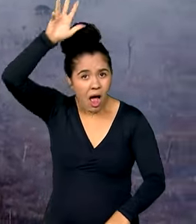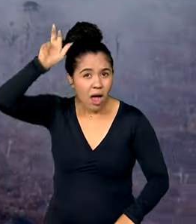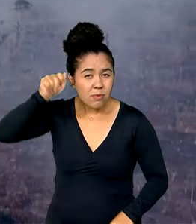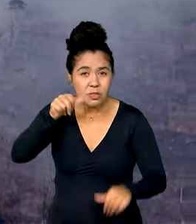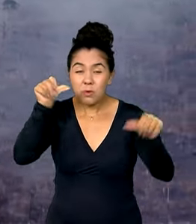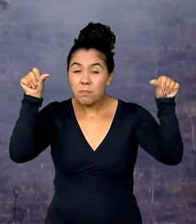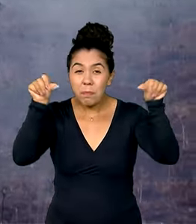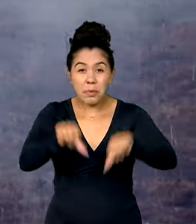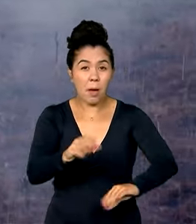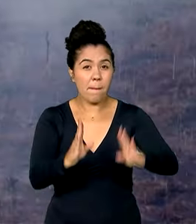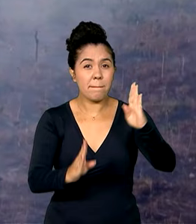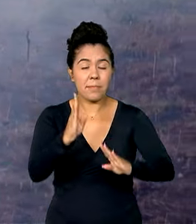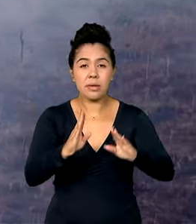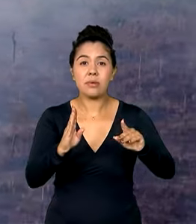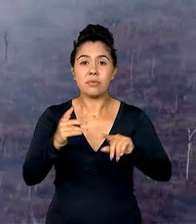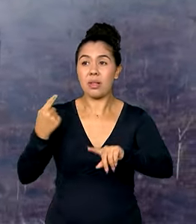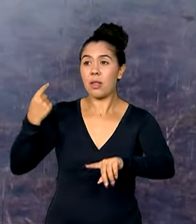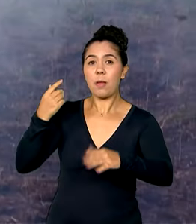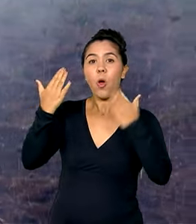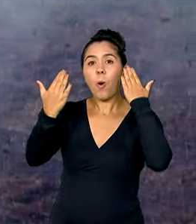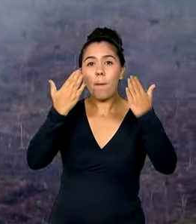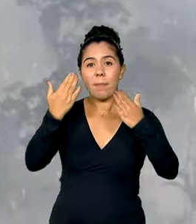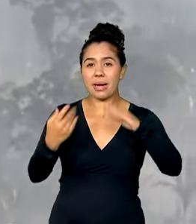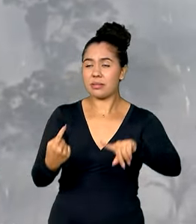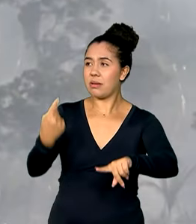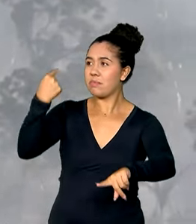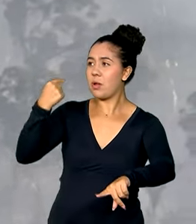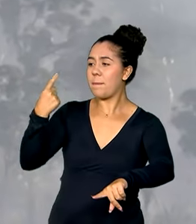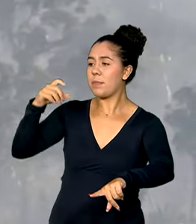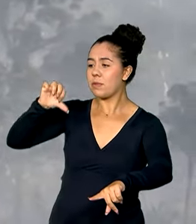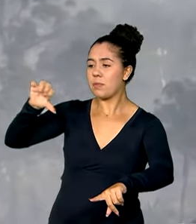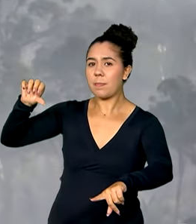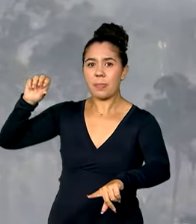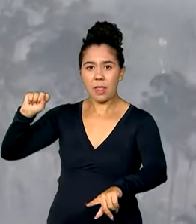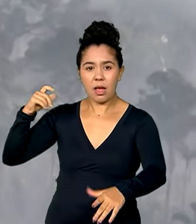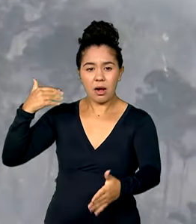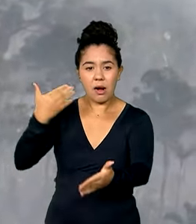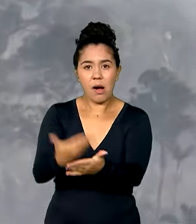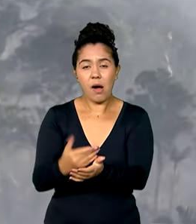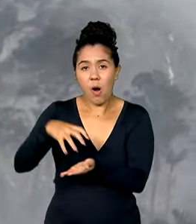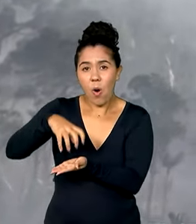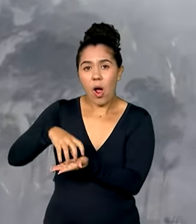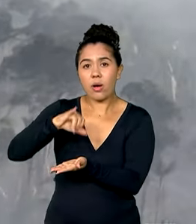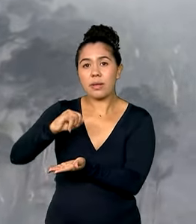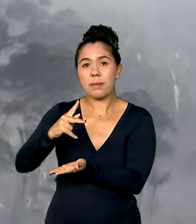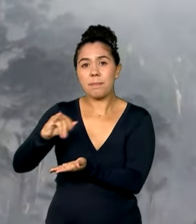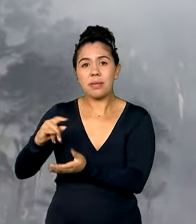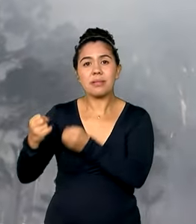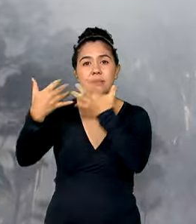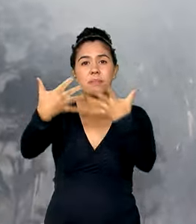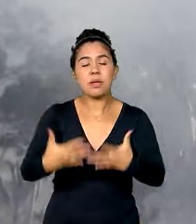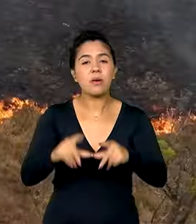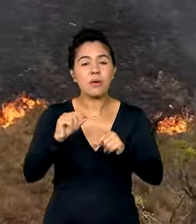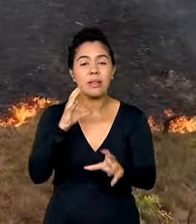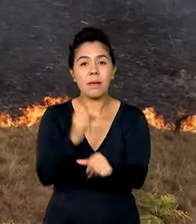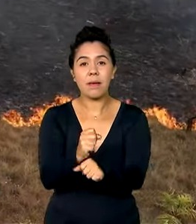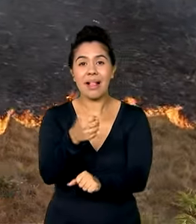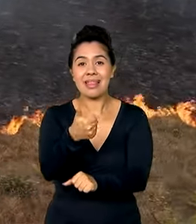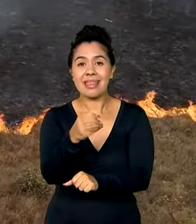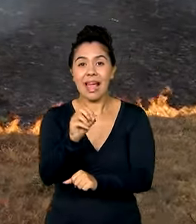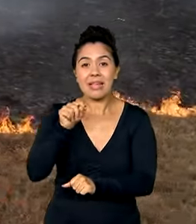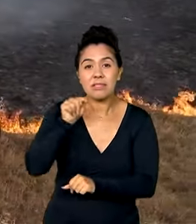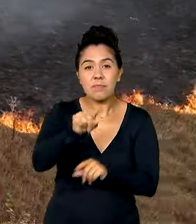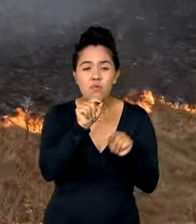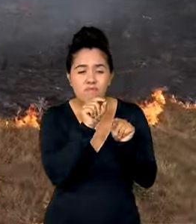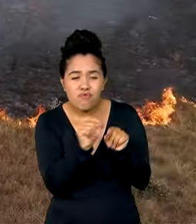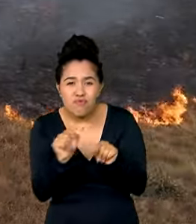desde 1998. Segundo o INPE, foram mais de 10 mil focos de incêndios na região. E essa